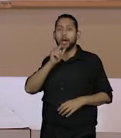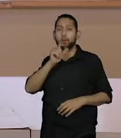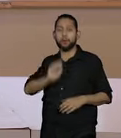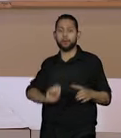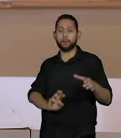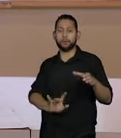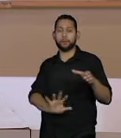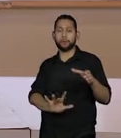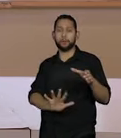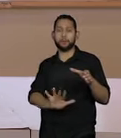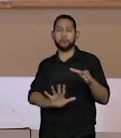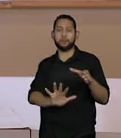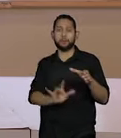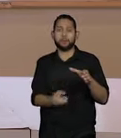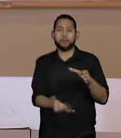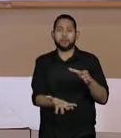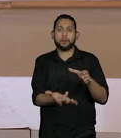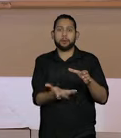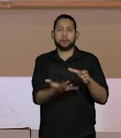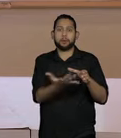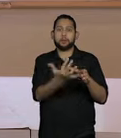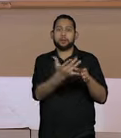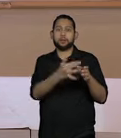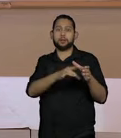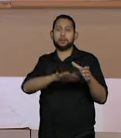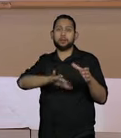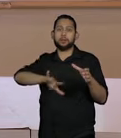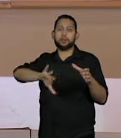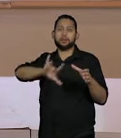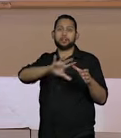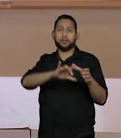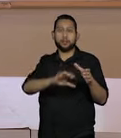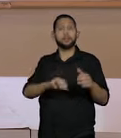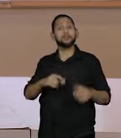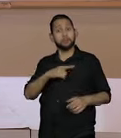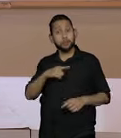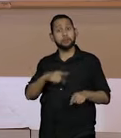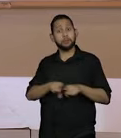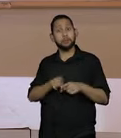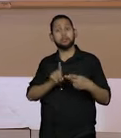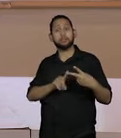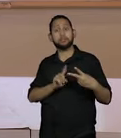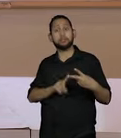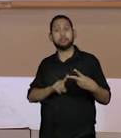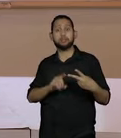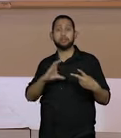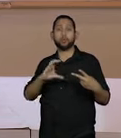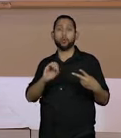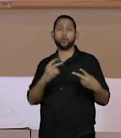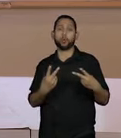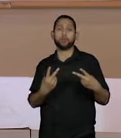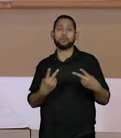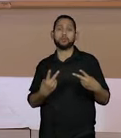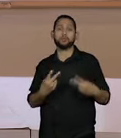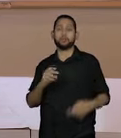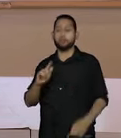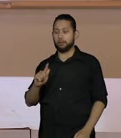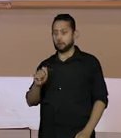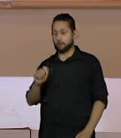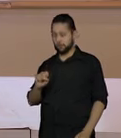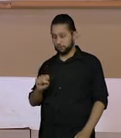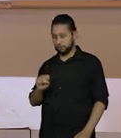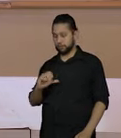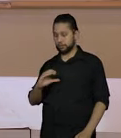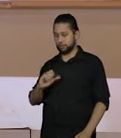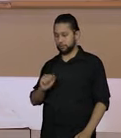Becker, e também do gás carbônico. E devido a gente ter tirado